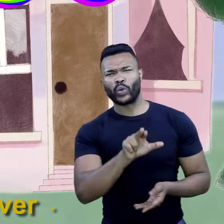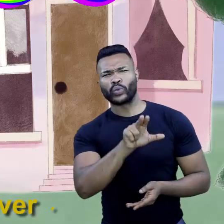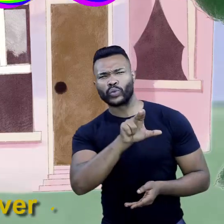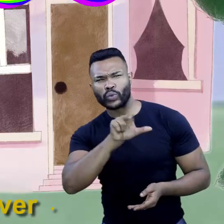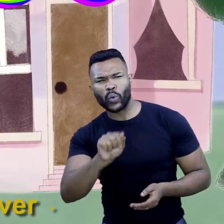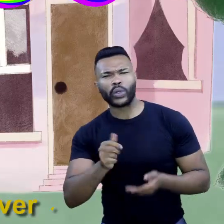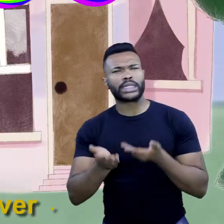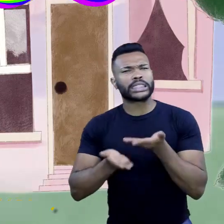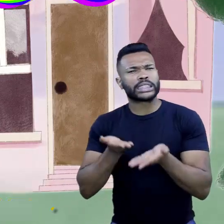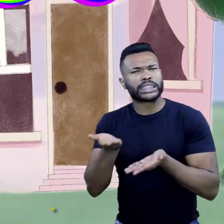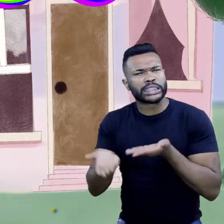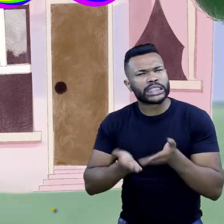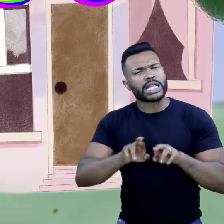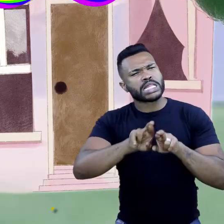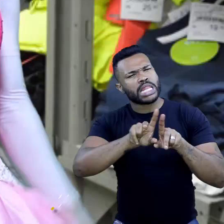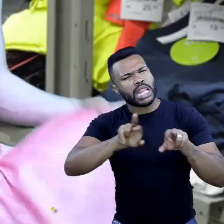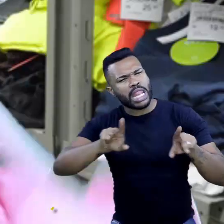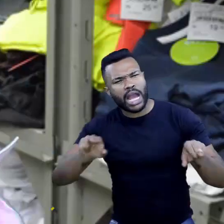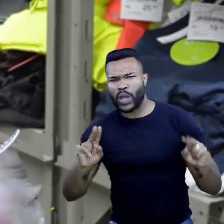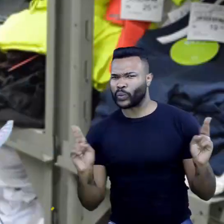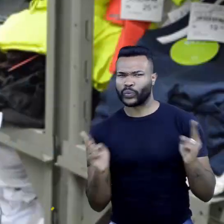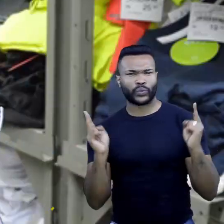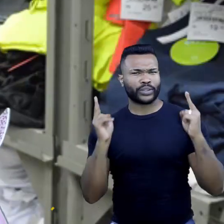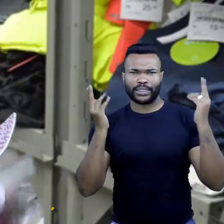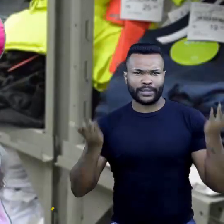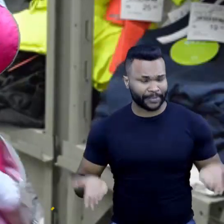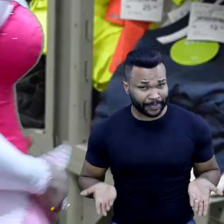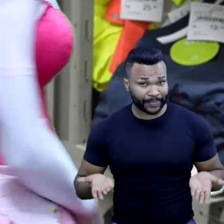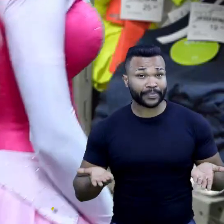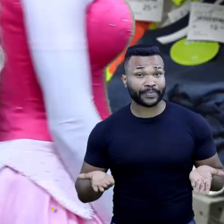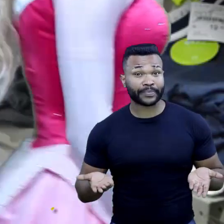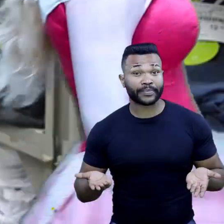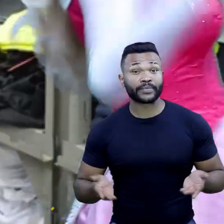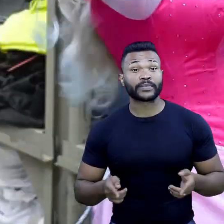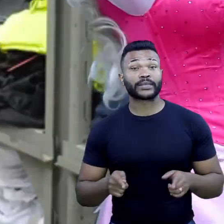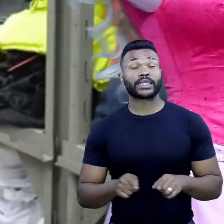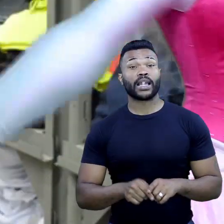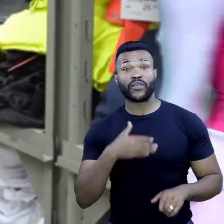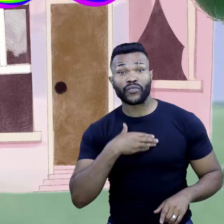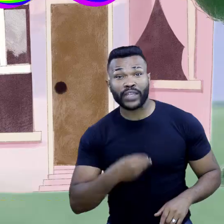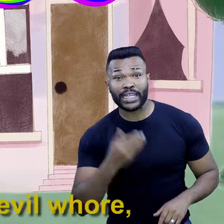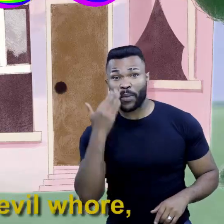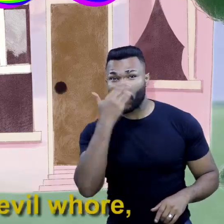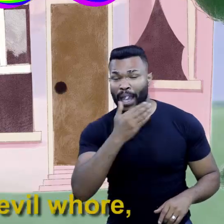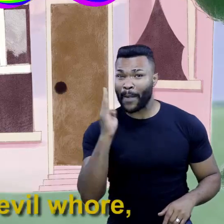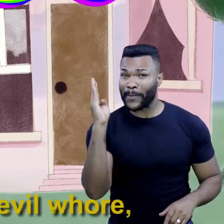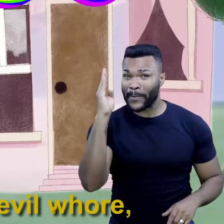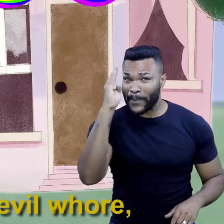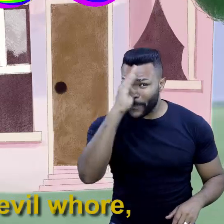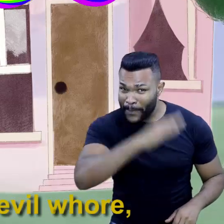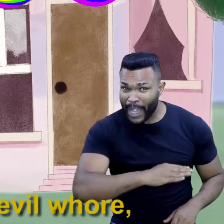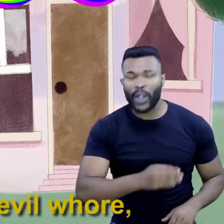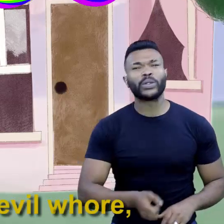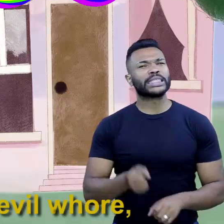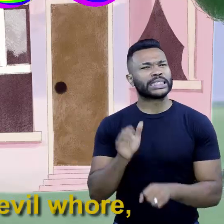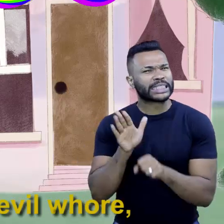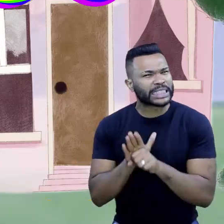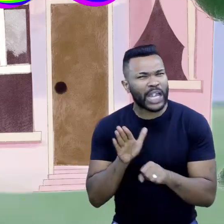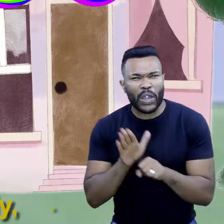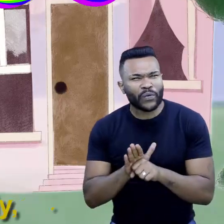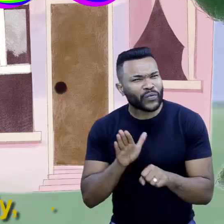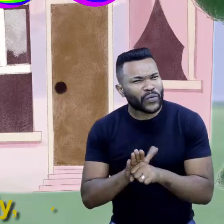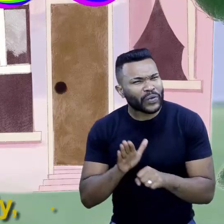que ela jamais conseguiria lidar com a diversidade. Tirar essa camada de filha da puta do